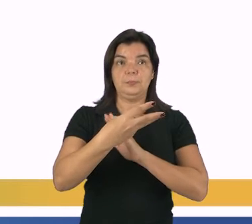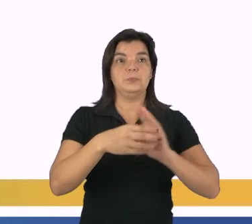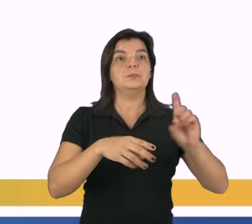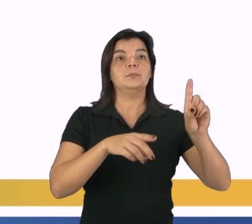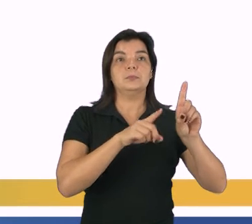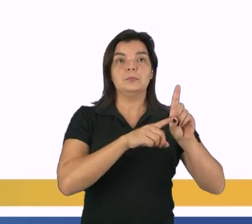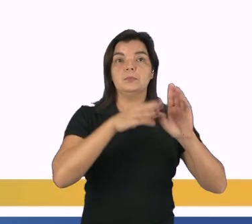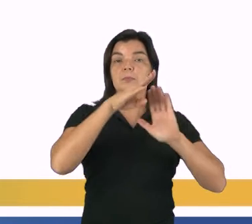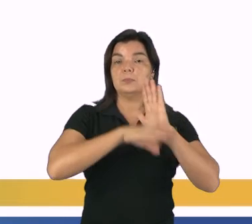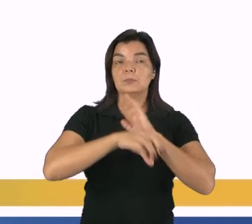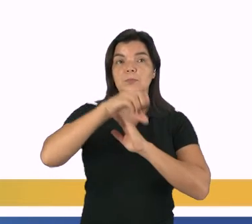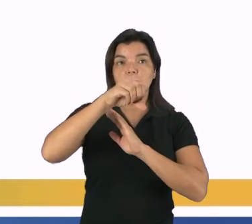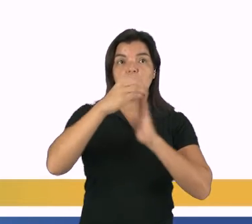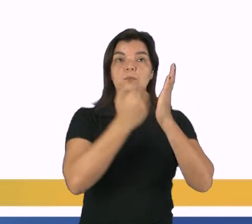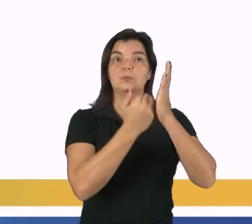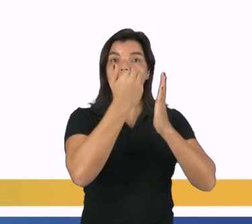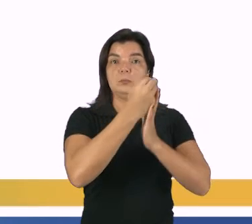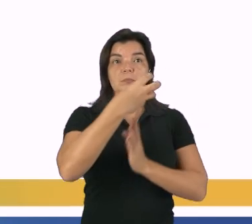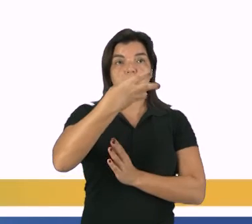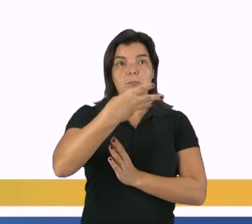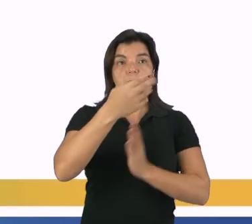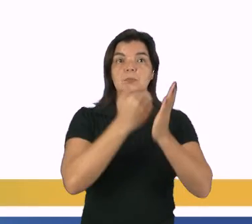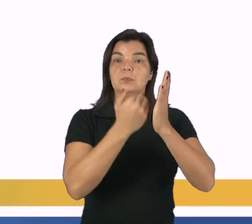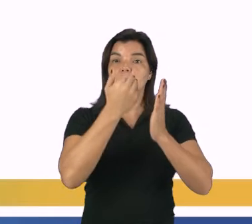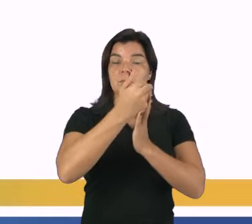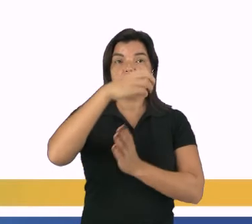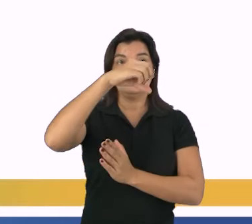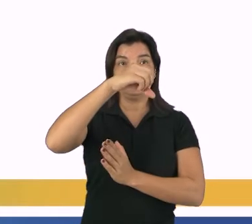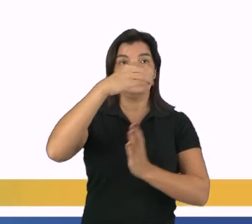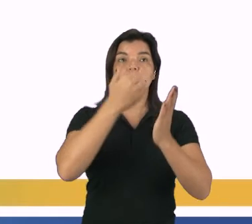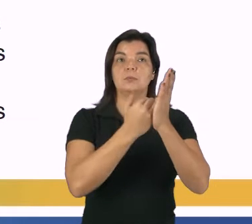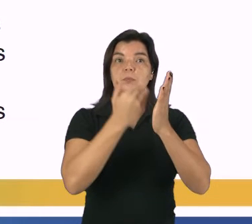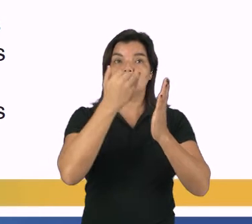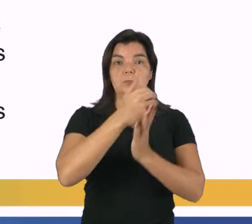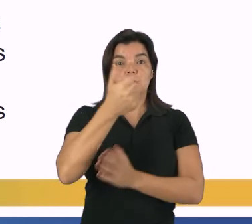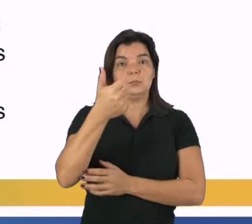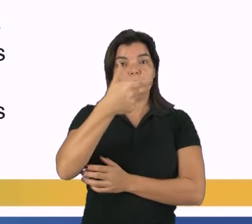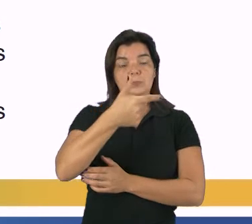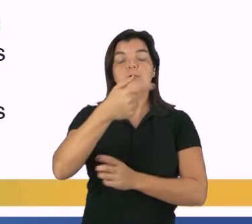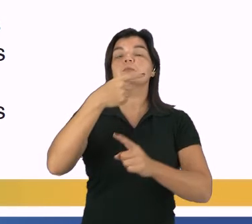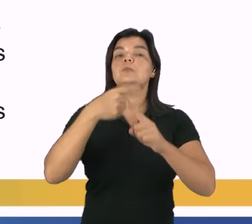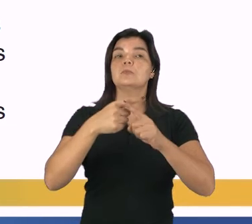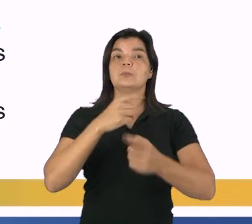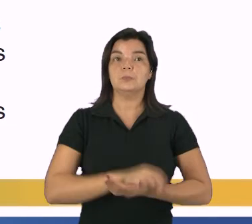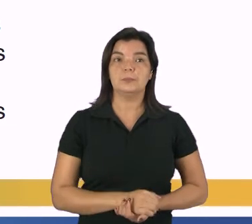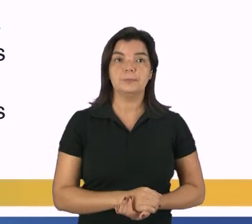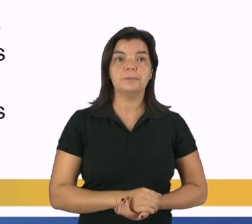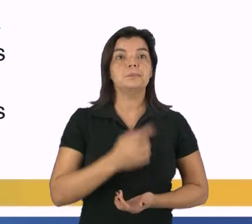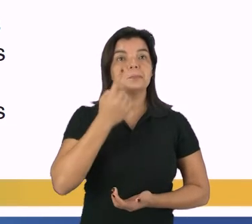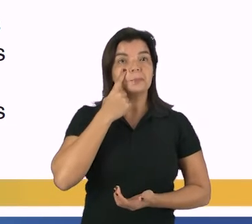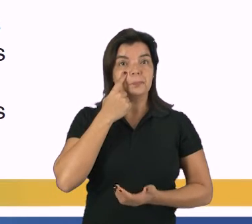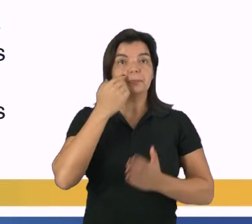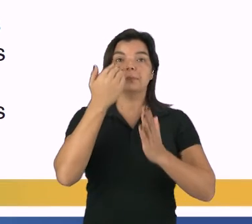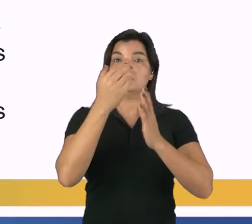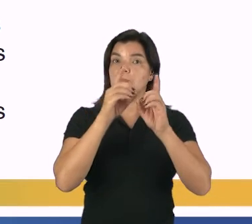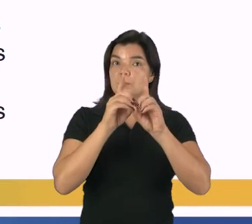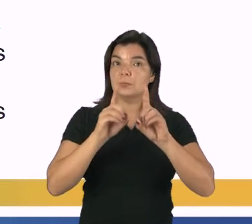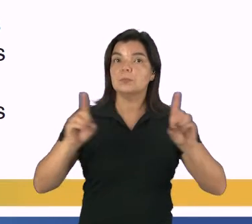Triplicando-se a distância entre as cargas, a nova força de interação elétrica em relação à força inicial